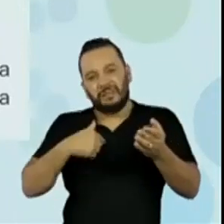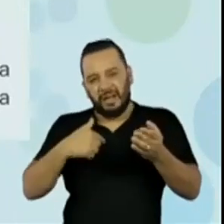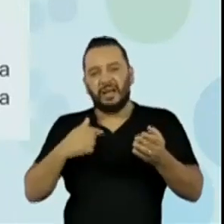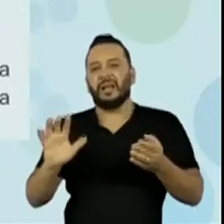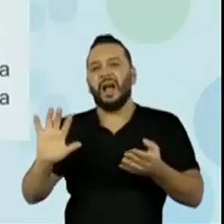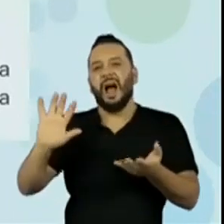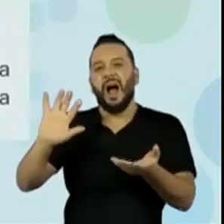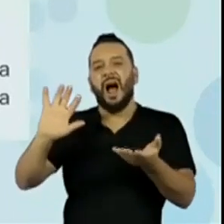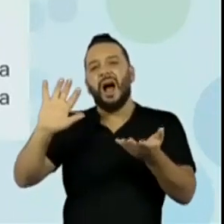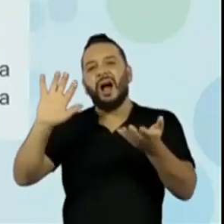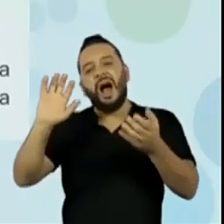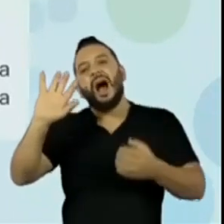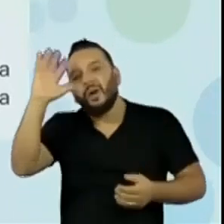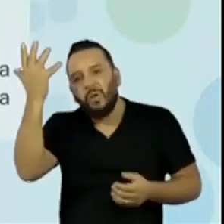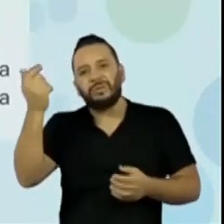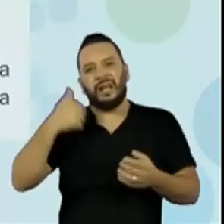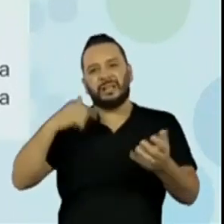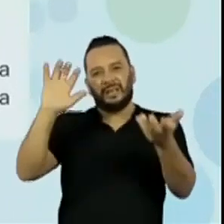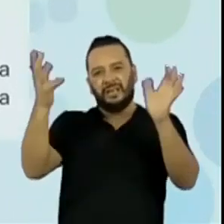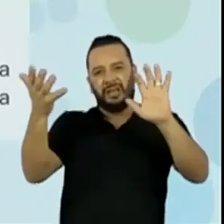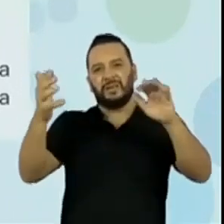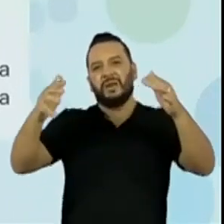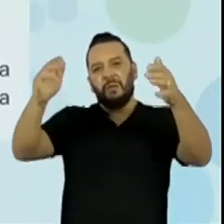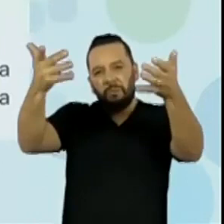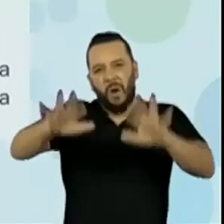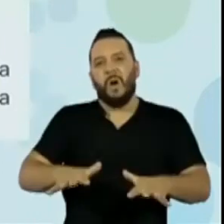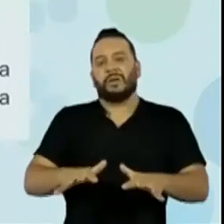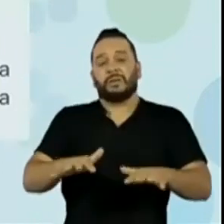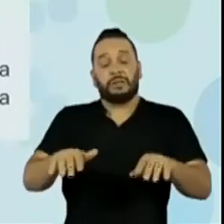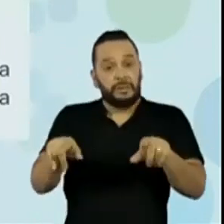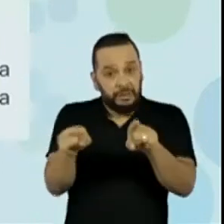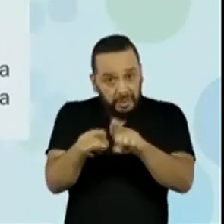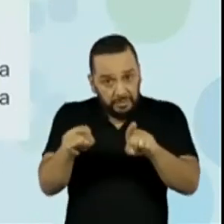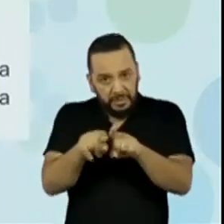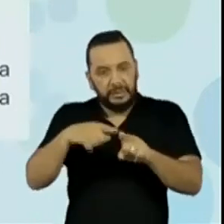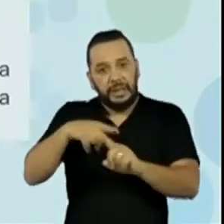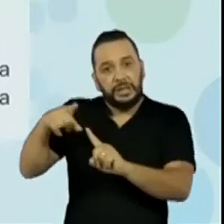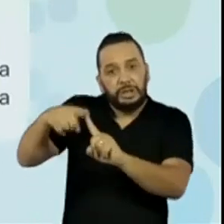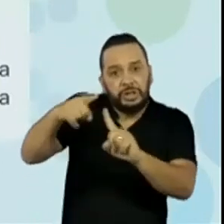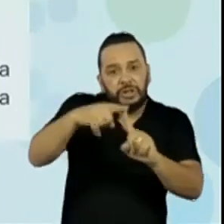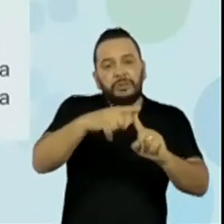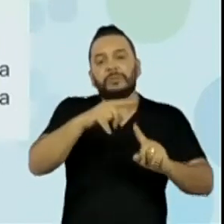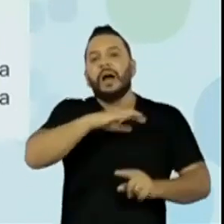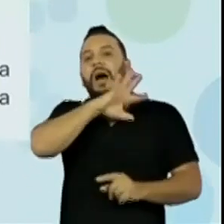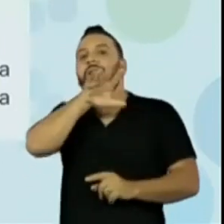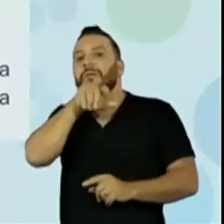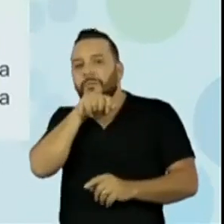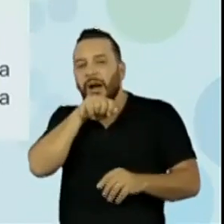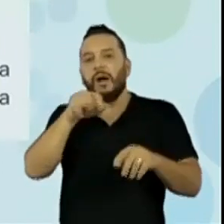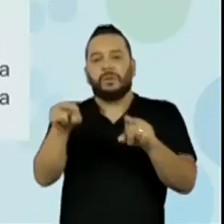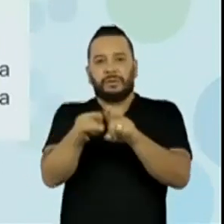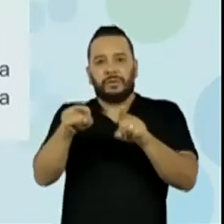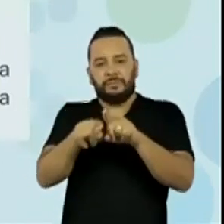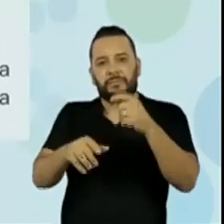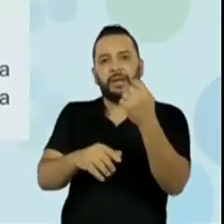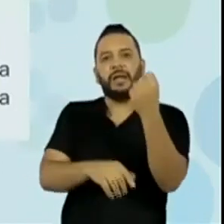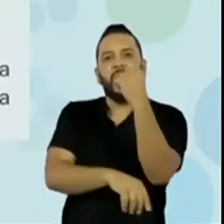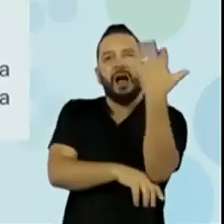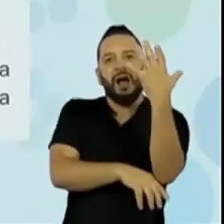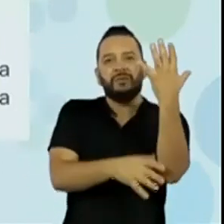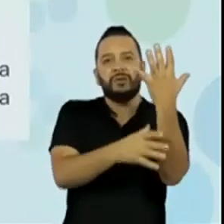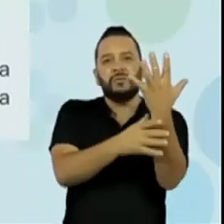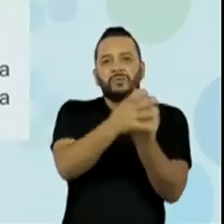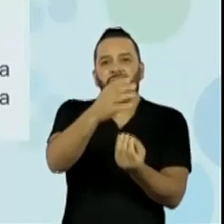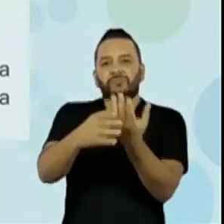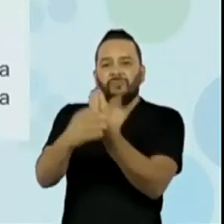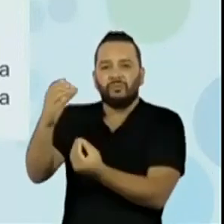desastrosas. Uma primeira e bem evidente consequência é a extinção de espécies animais e vegetais. Só para dar uma ideia da